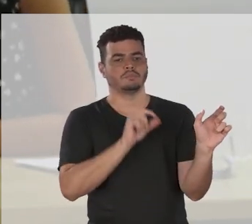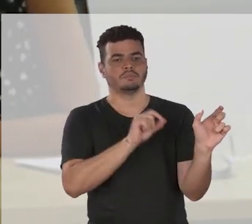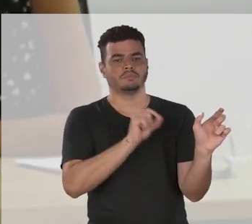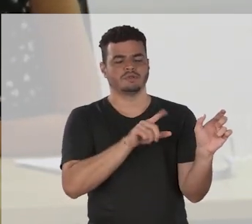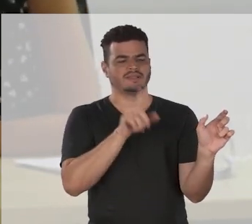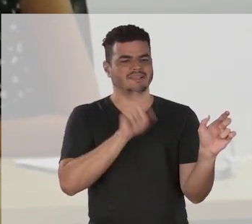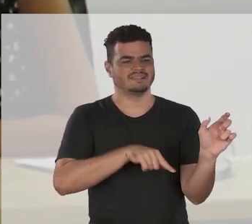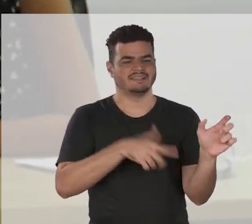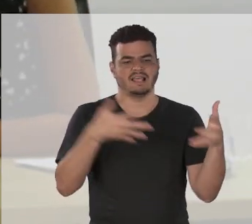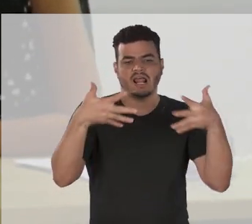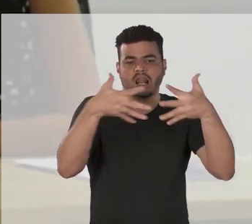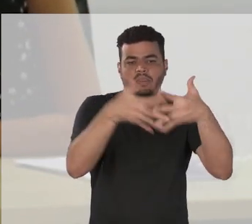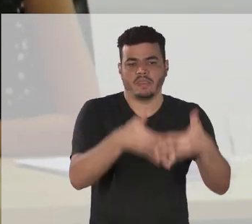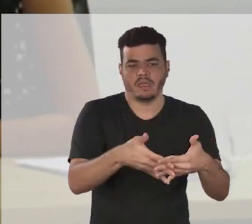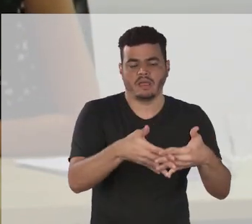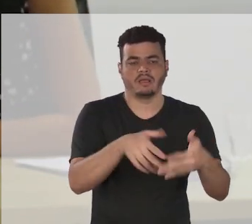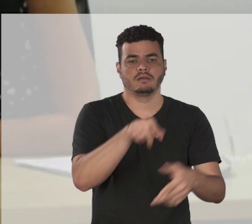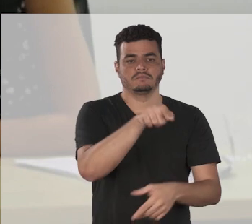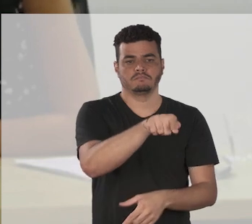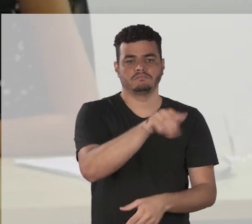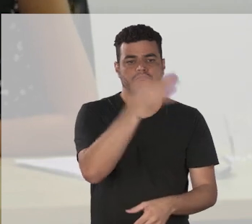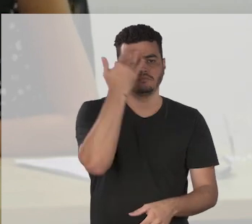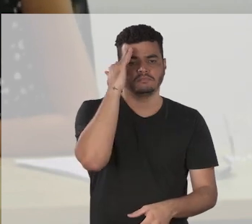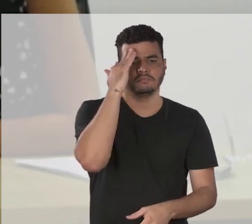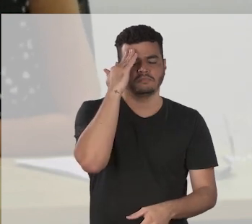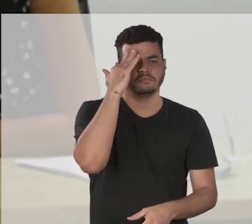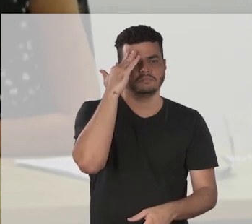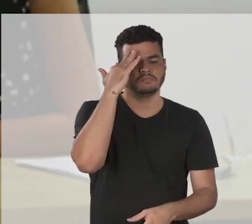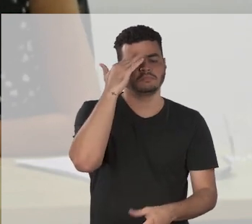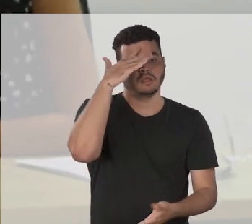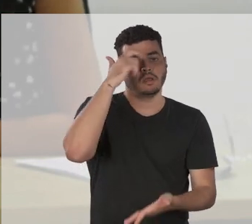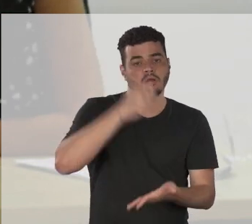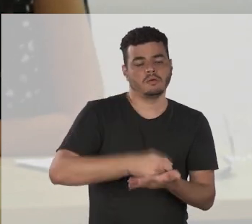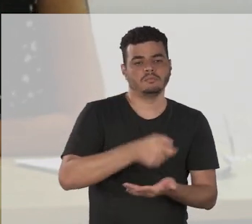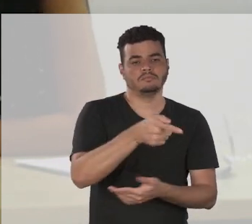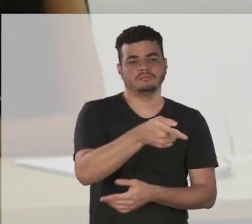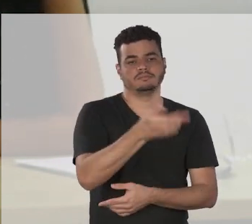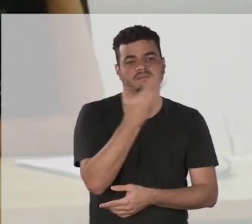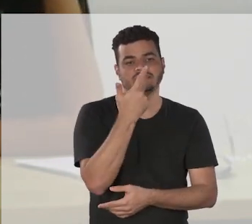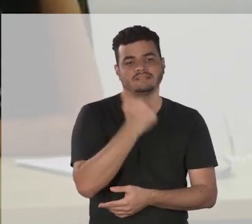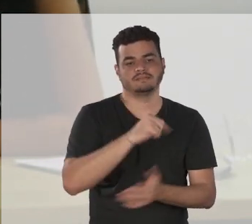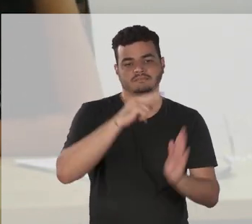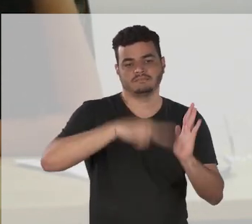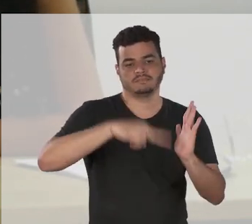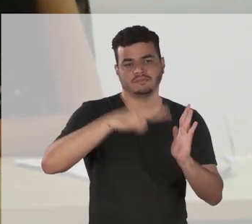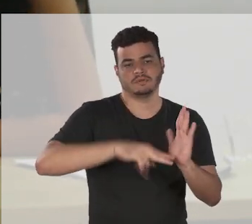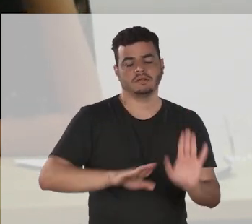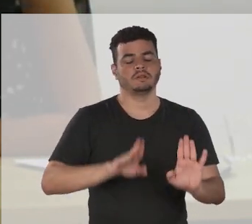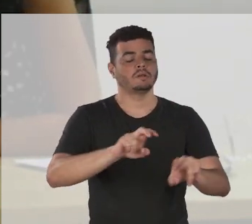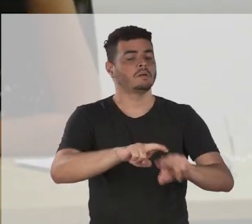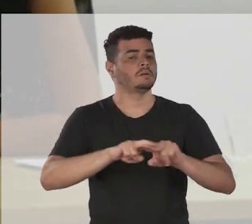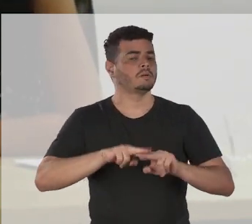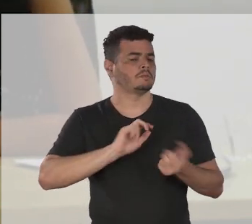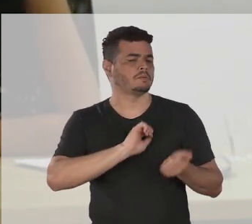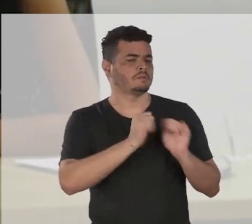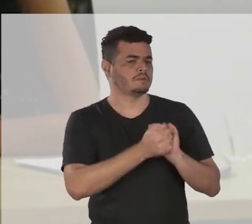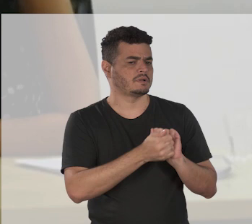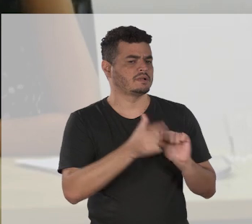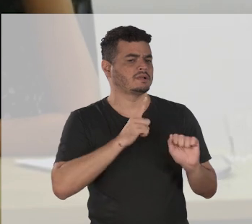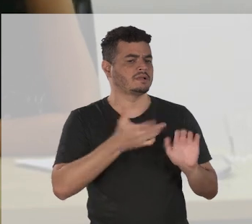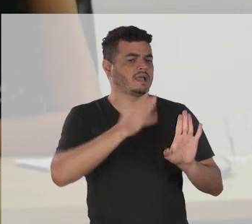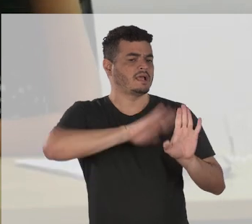para a interpretação, né, não se pode decifrar. Então, além disso, das adaptações, está todo esse